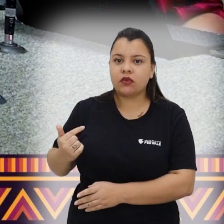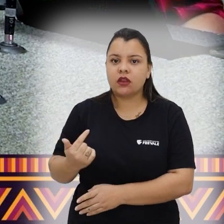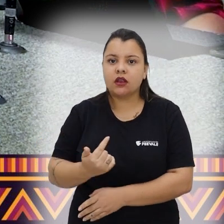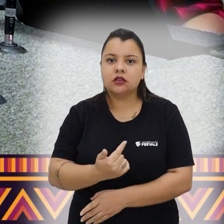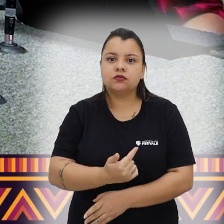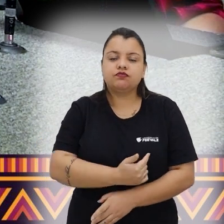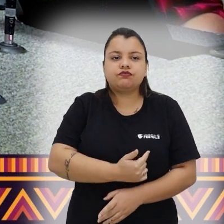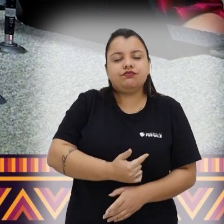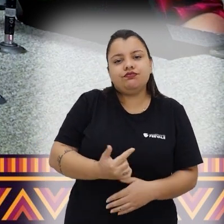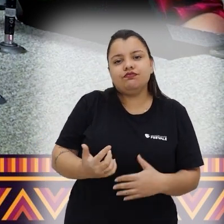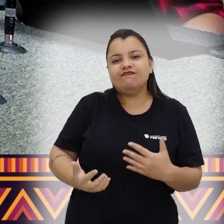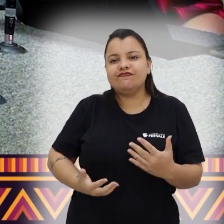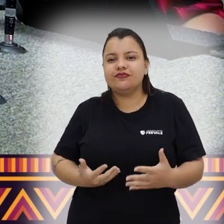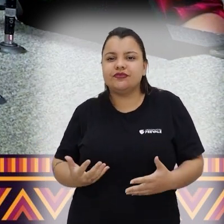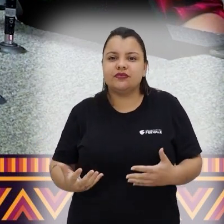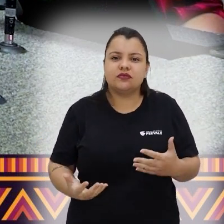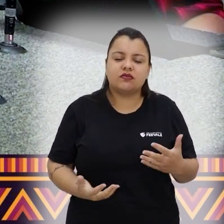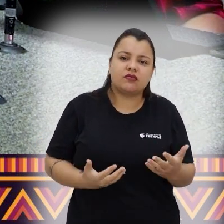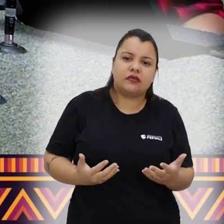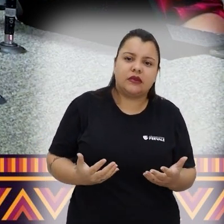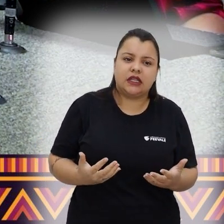acabam por nos